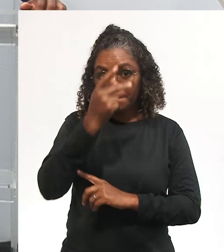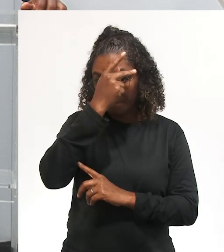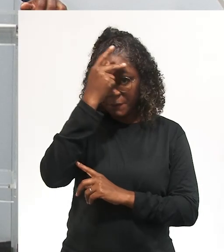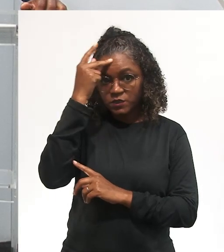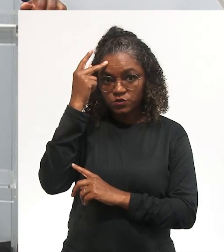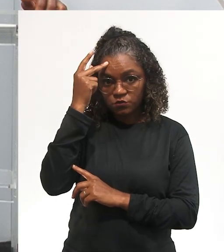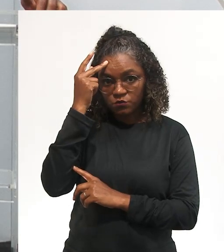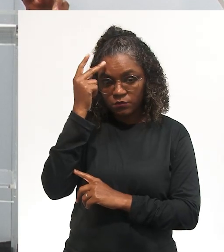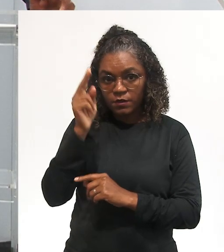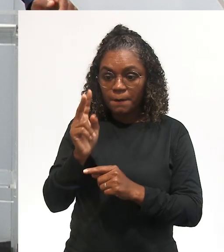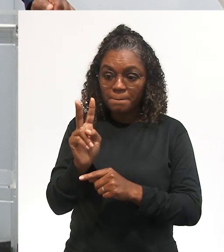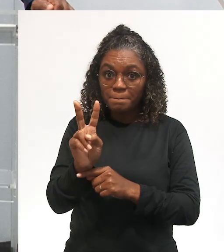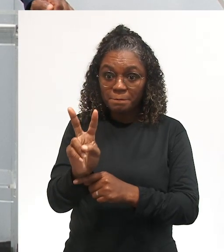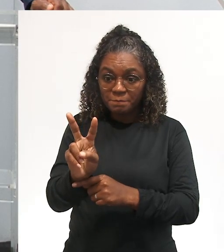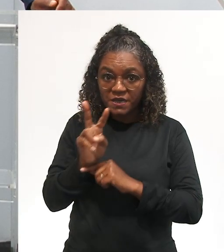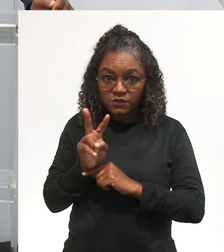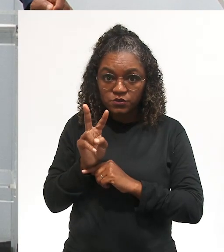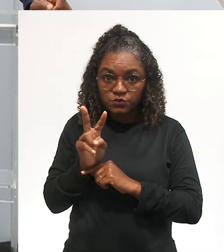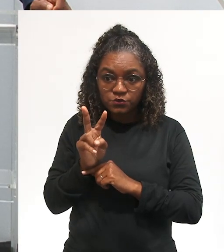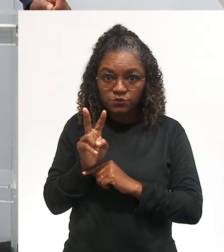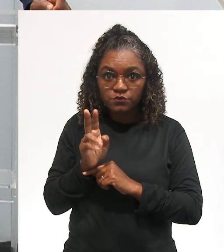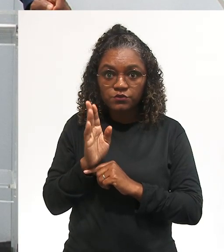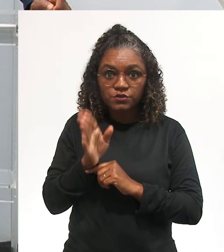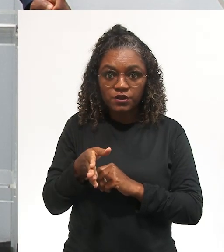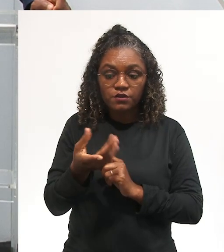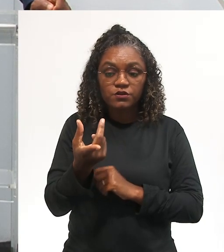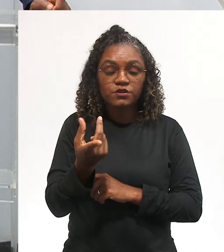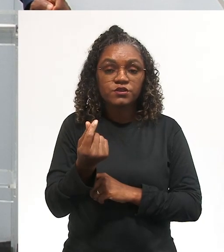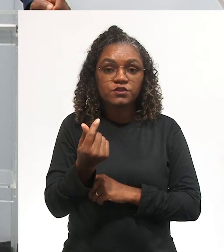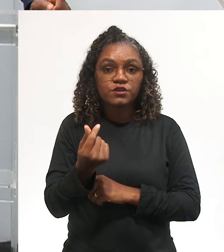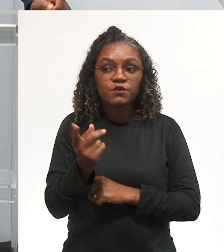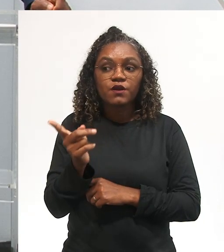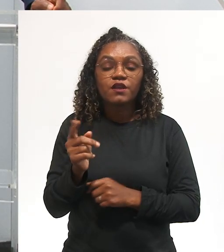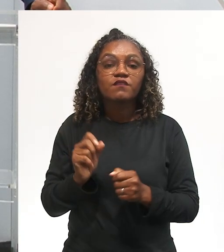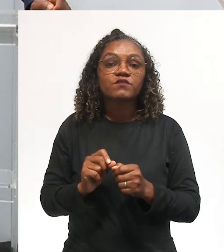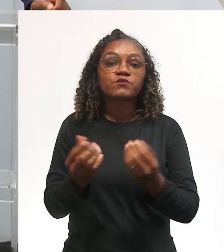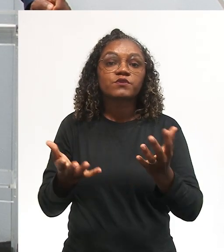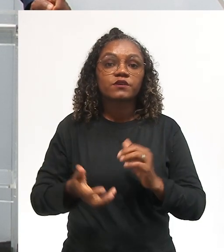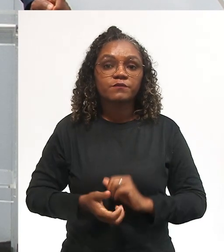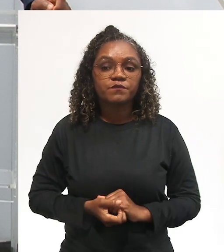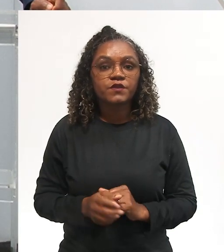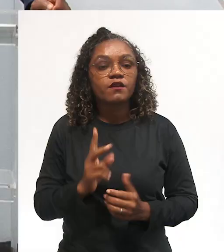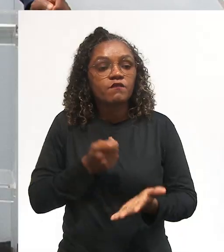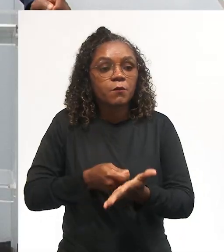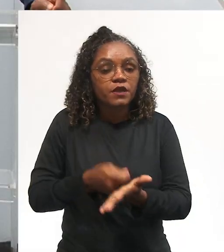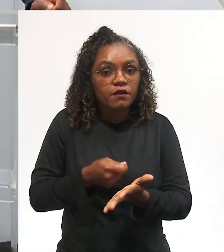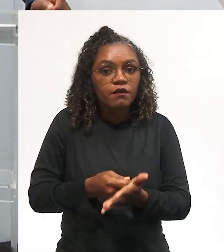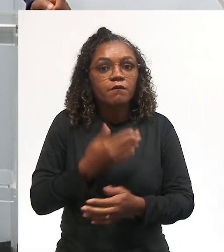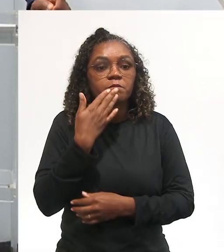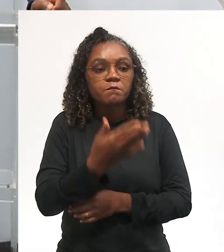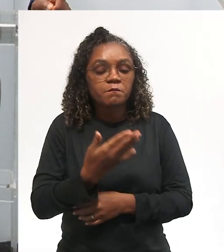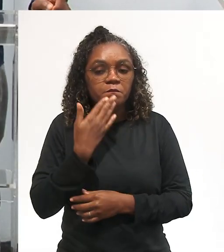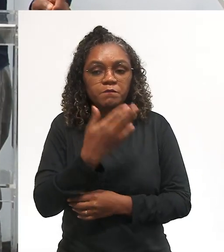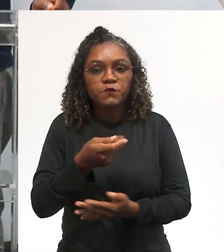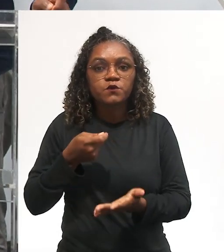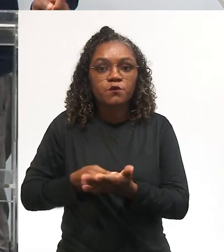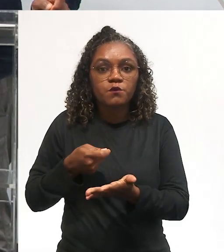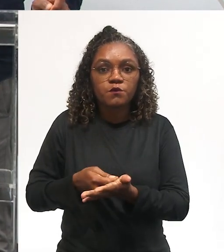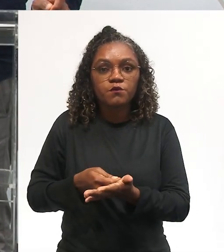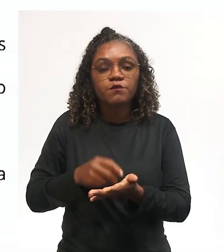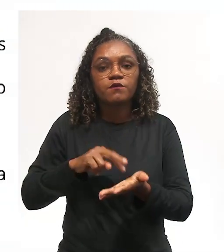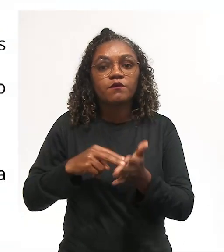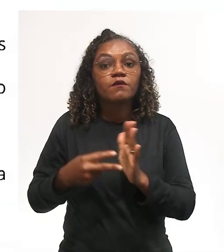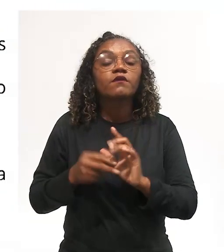o seu recurso, ele vai ficar privado daquele valor. Então ele vai cobrar, e essa cobrança nós vamos dar o nome de